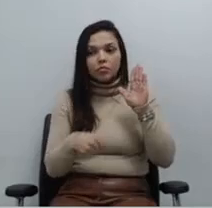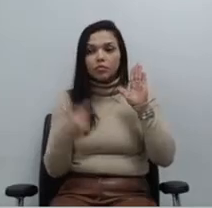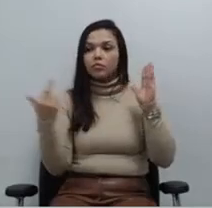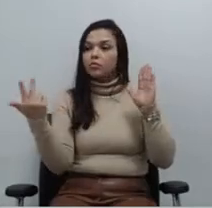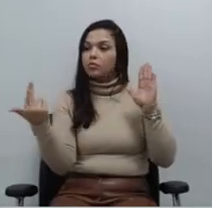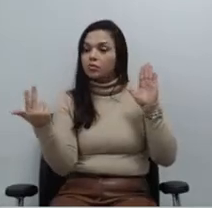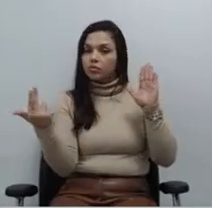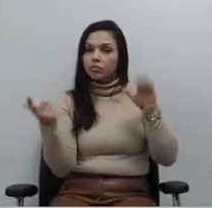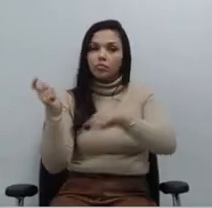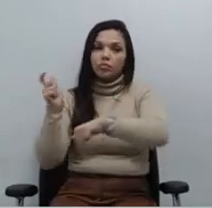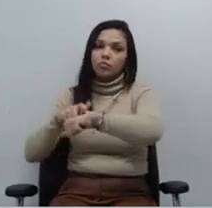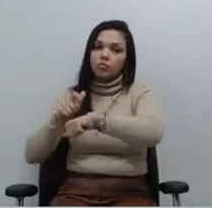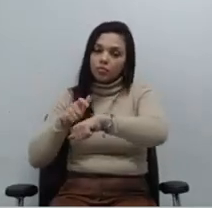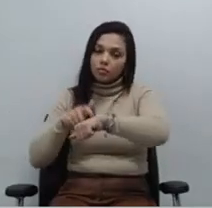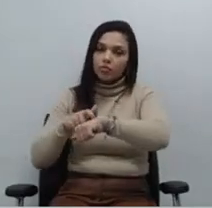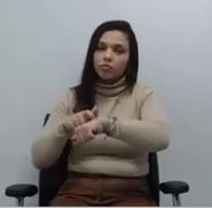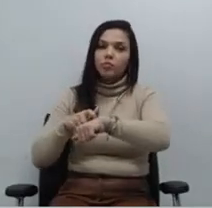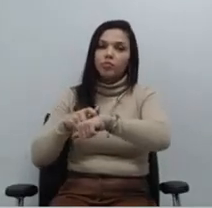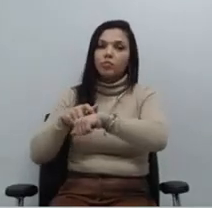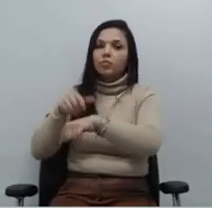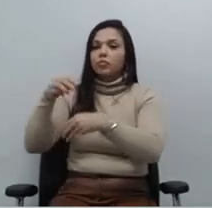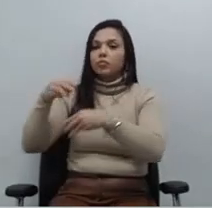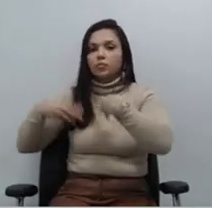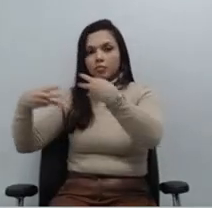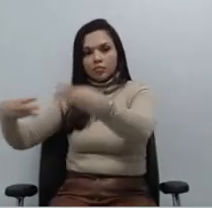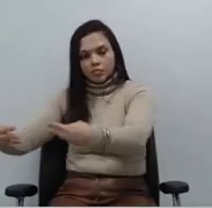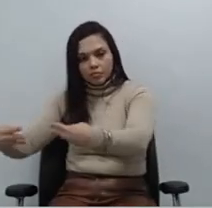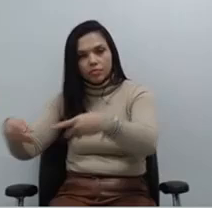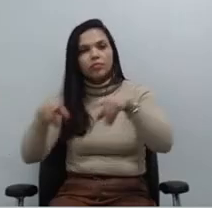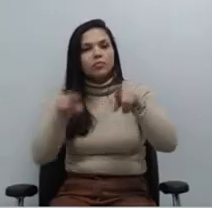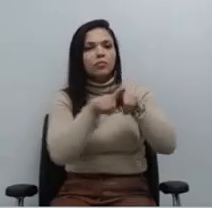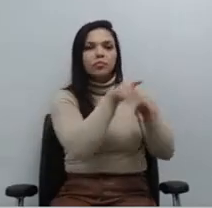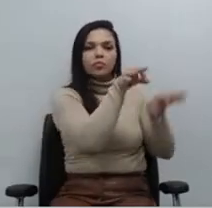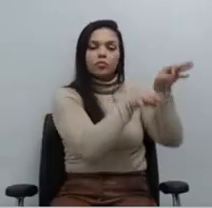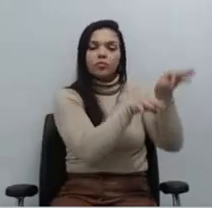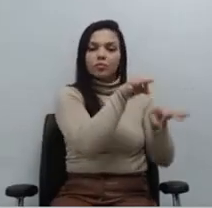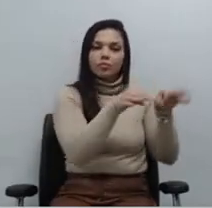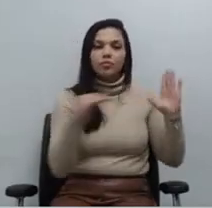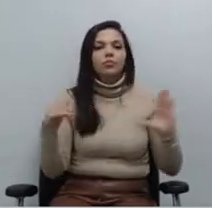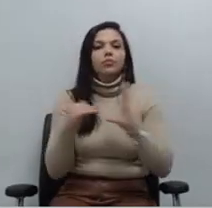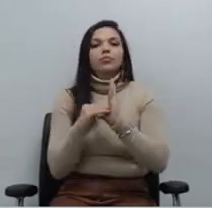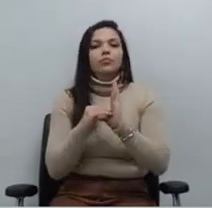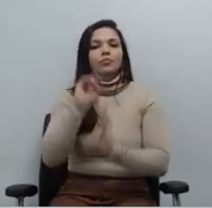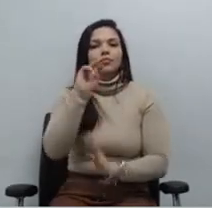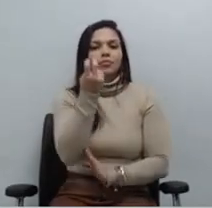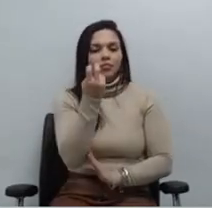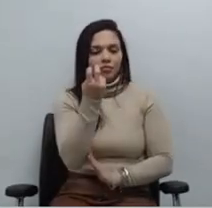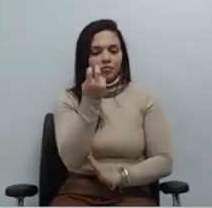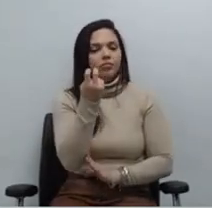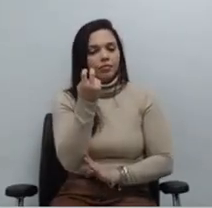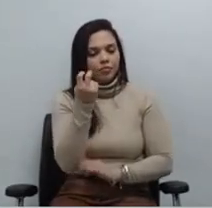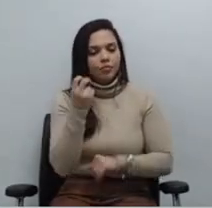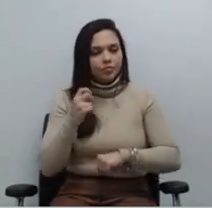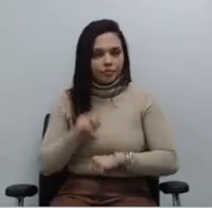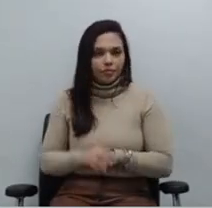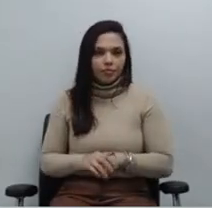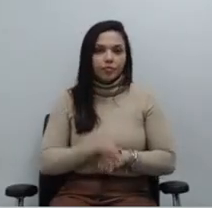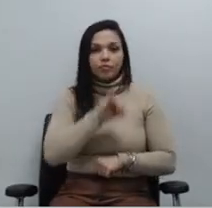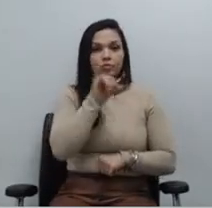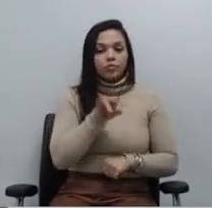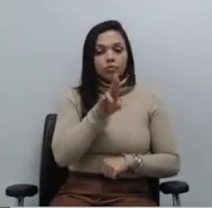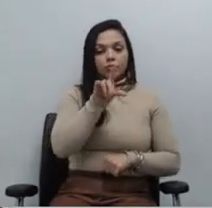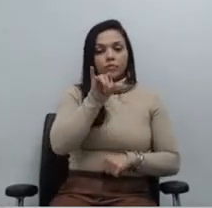às 17 horas, né? Então, me parece isso. Também gostaria de registrar uma queixa também da colega Juliana Miele